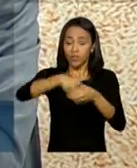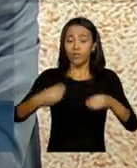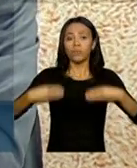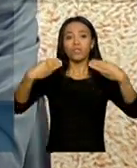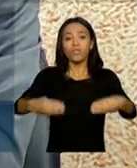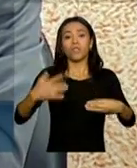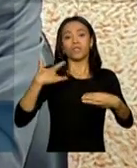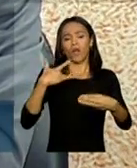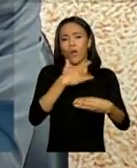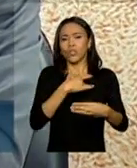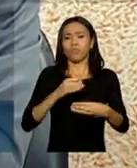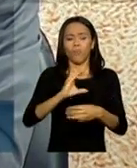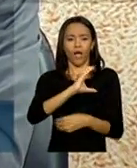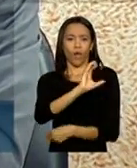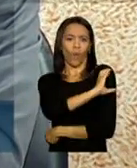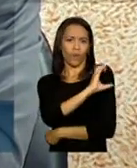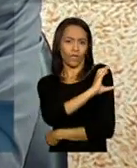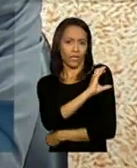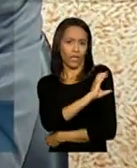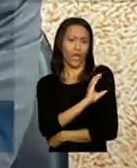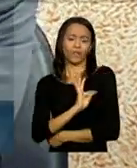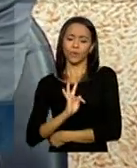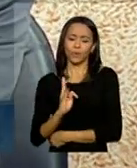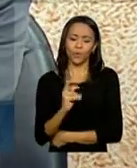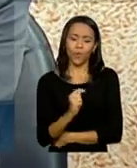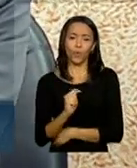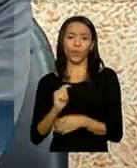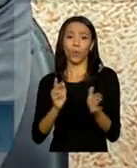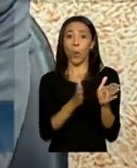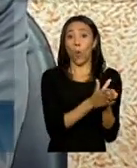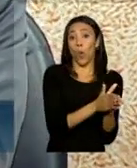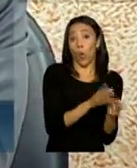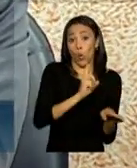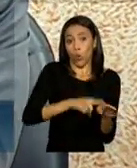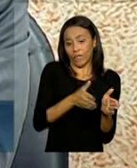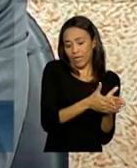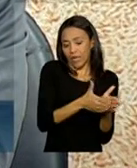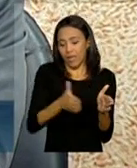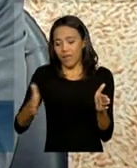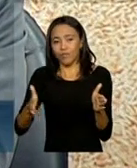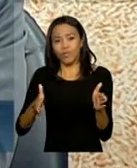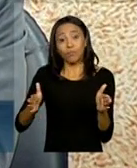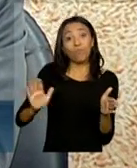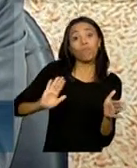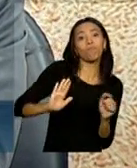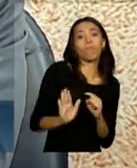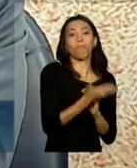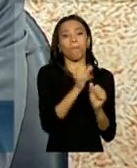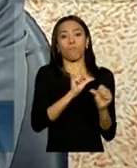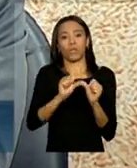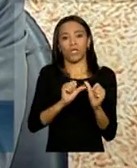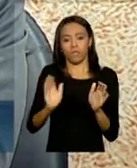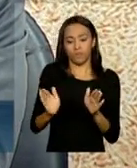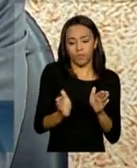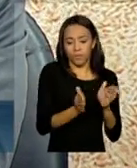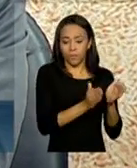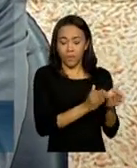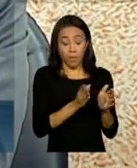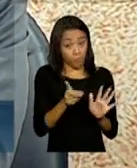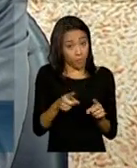coordenar todo o processo de transição não tá montado ainda esse gabinete de transição até porque a presidenta não